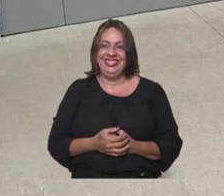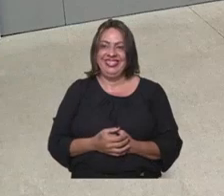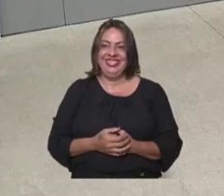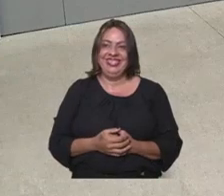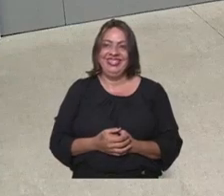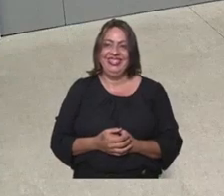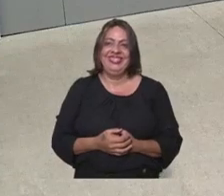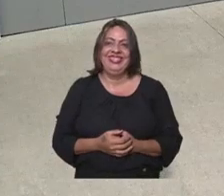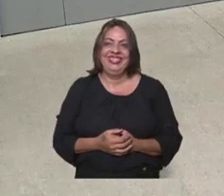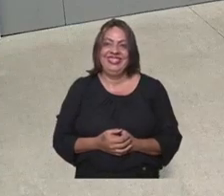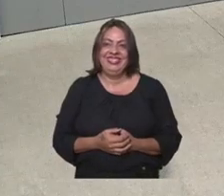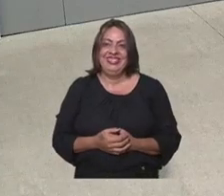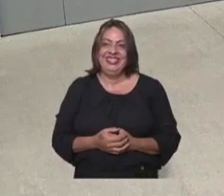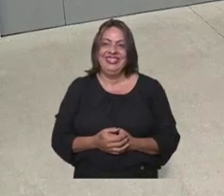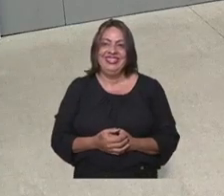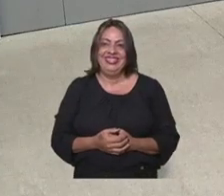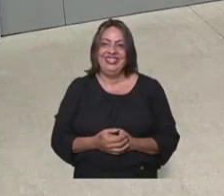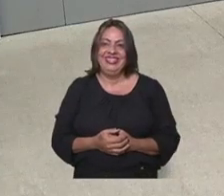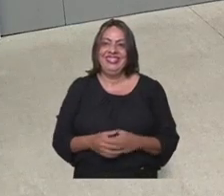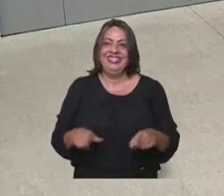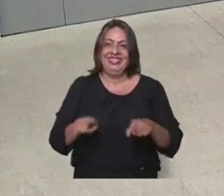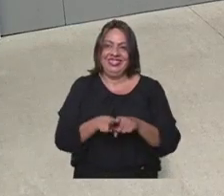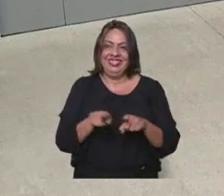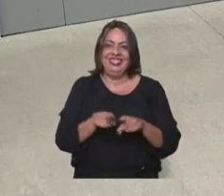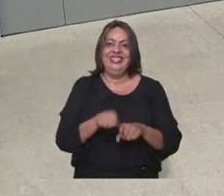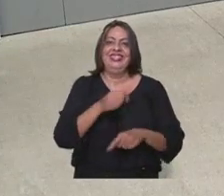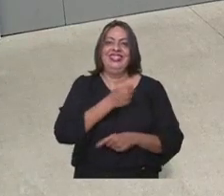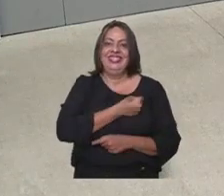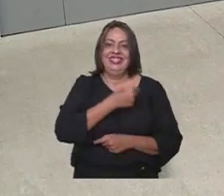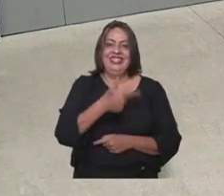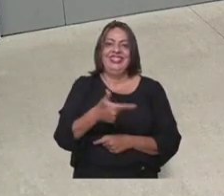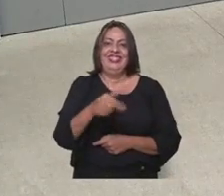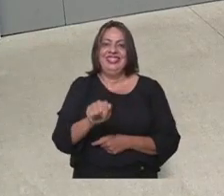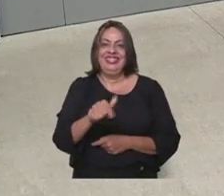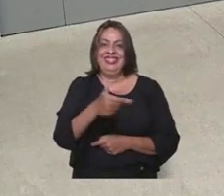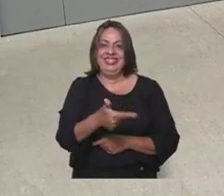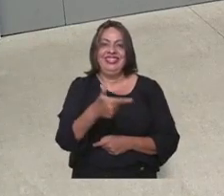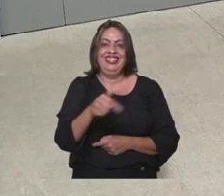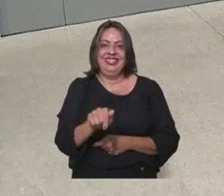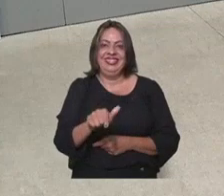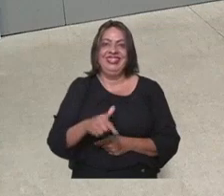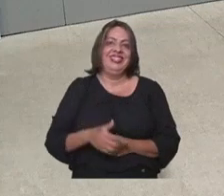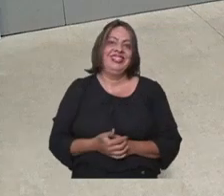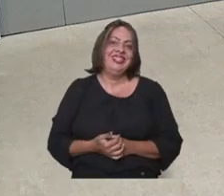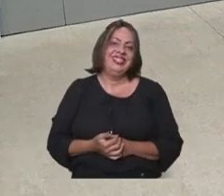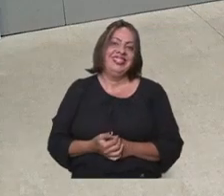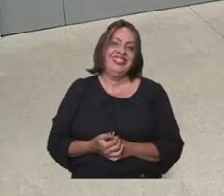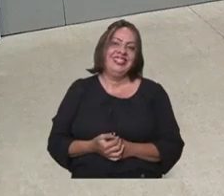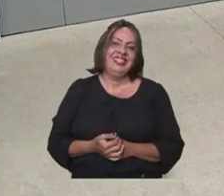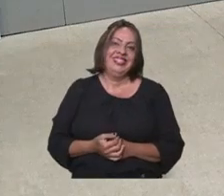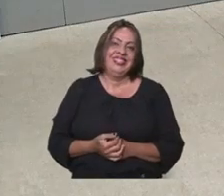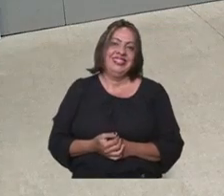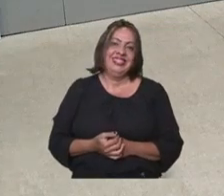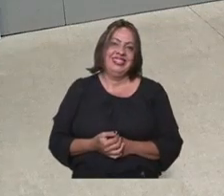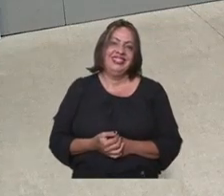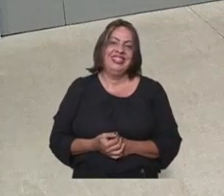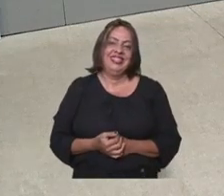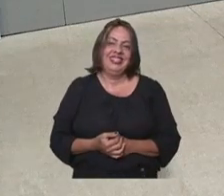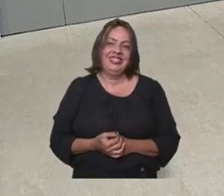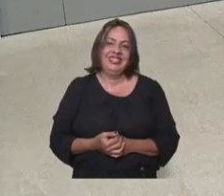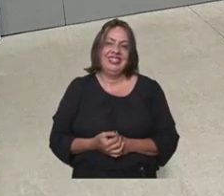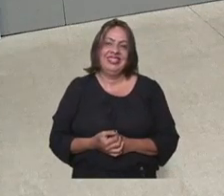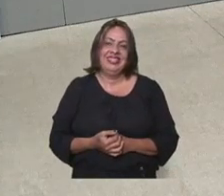58, 58. Sobe o 58 e agora 27, 27, Bete. Guarda lá,